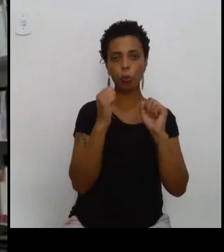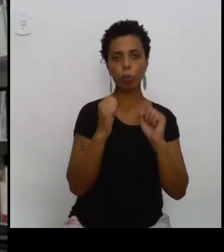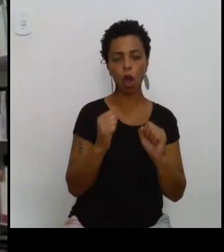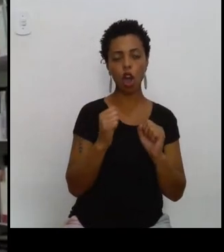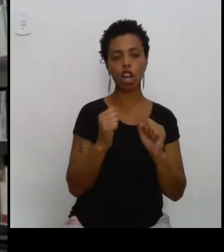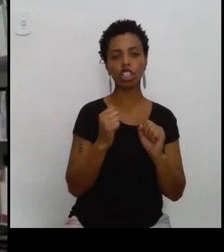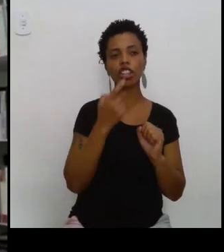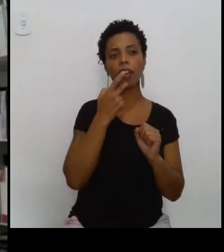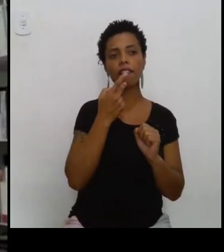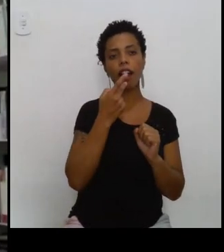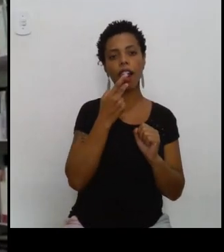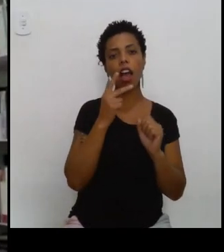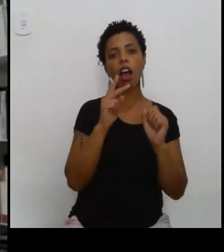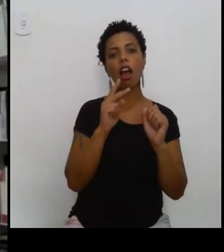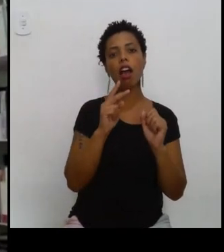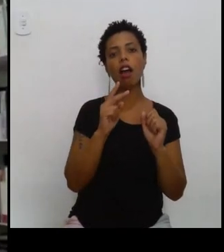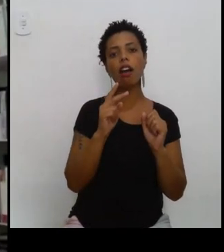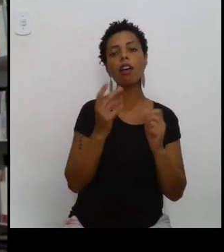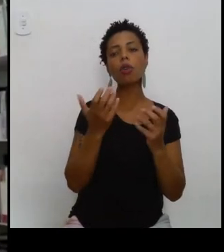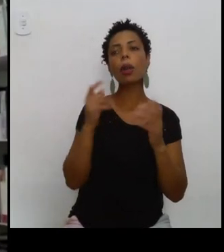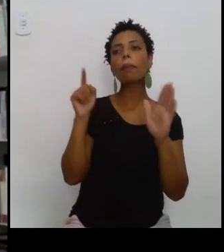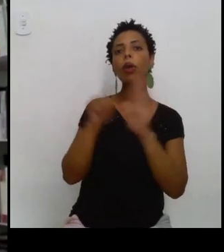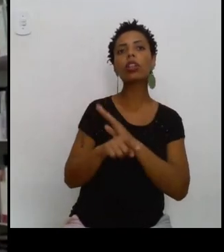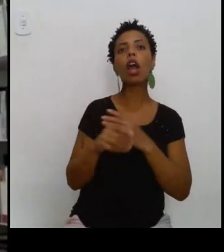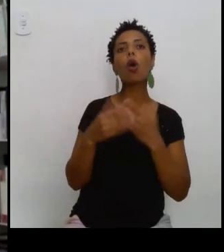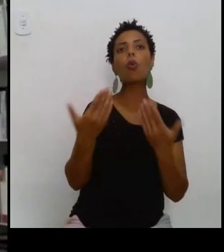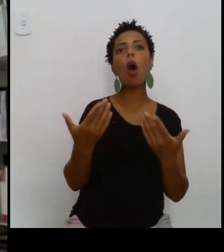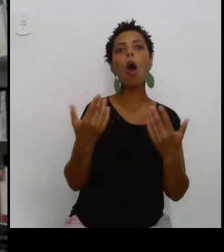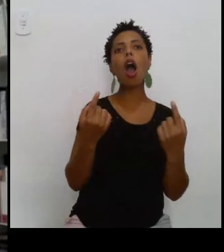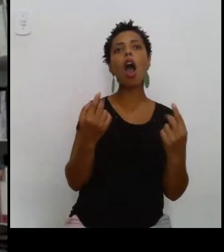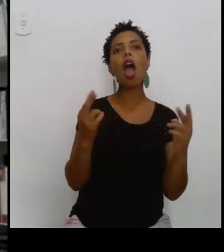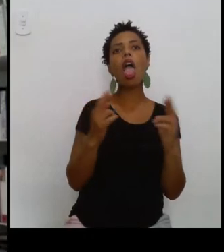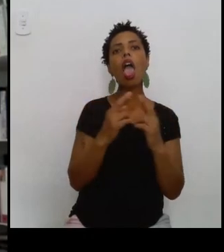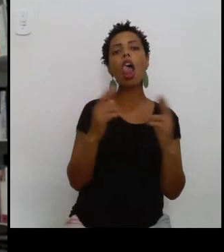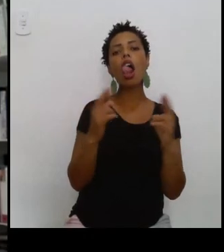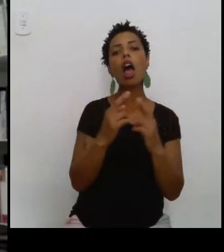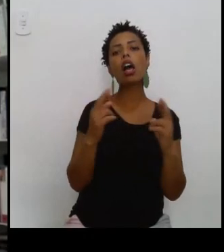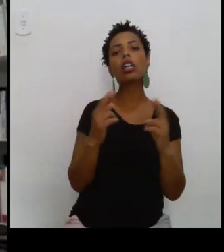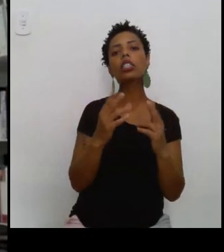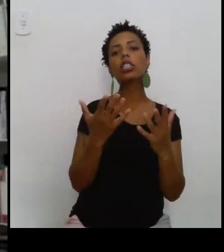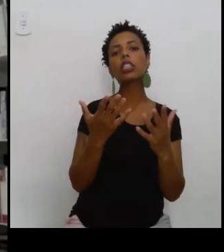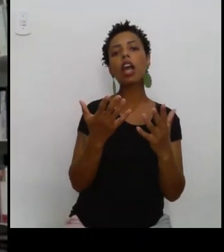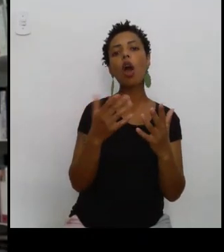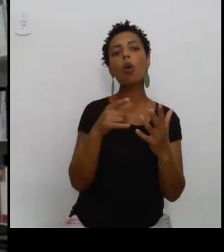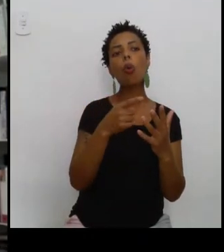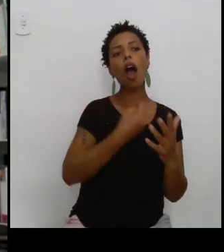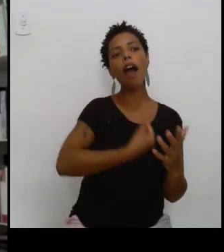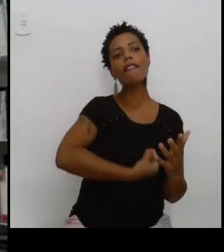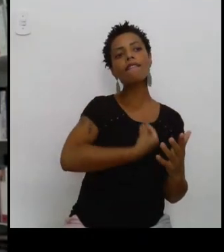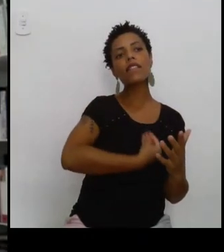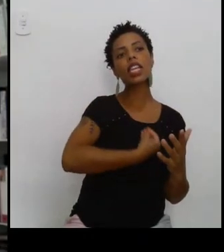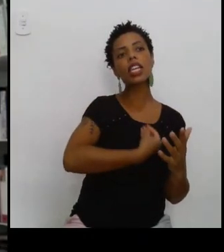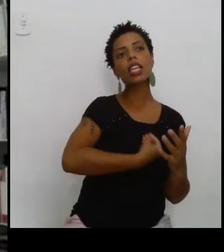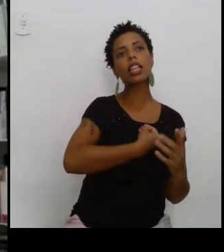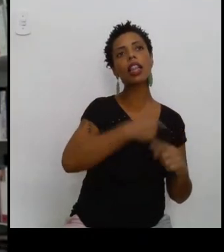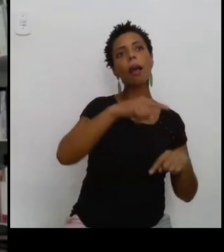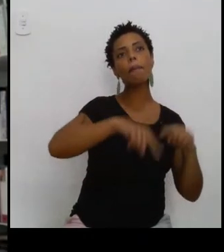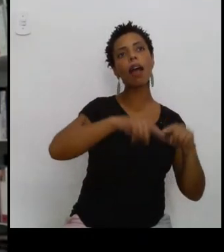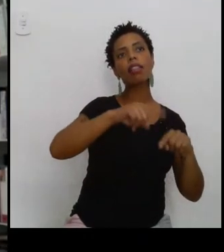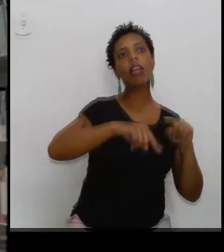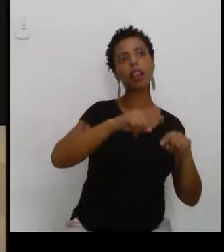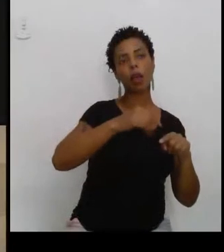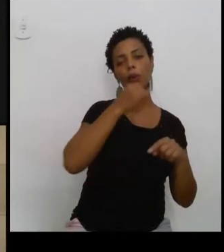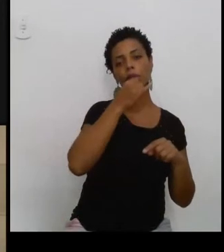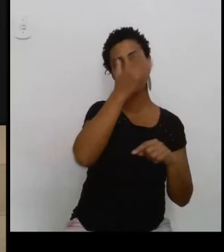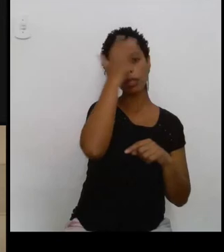perguntar a a relação a atenção de com as questões planejei da vida material como nas pessoas que são ali